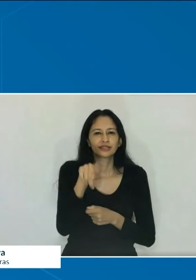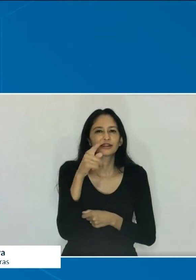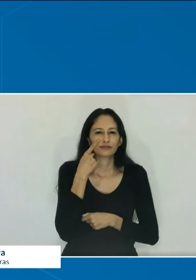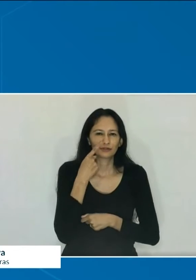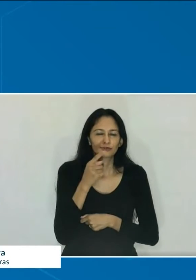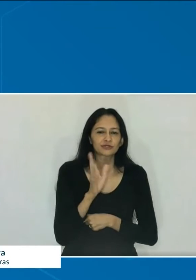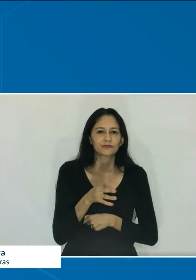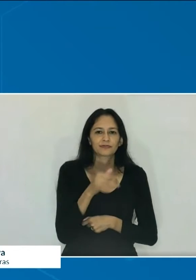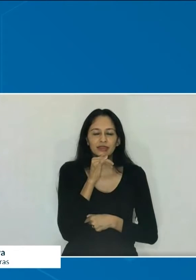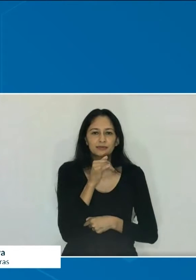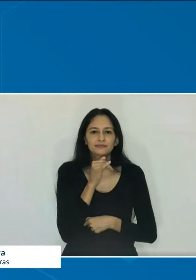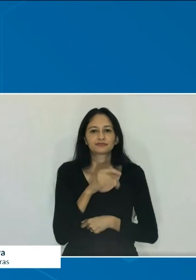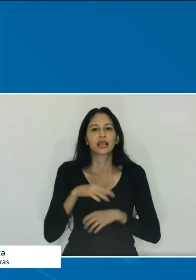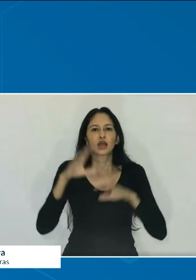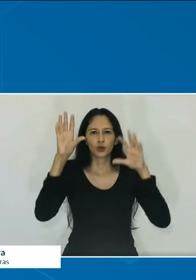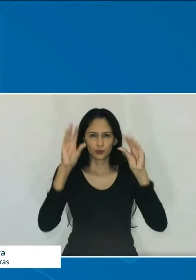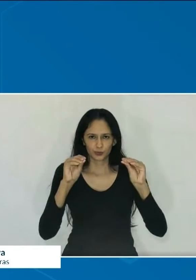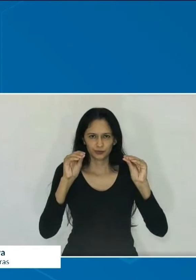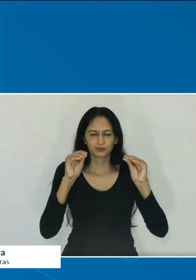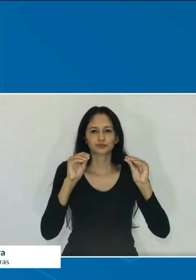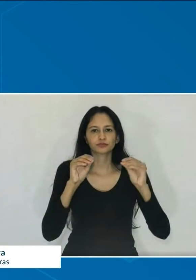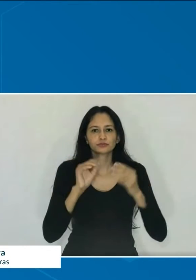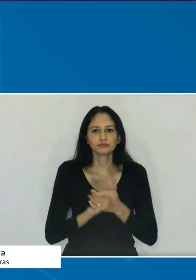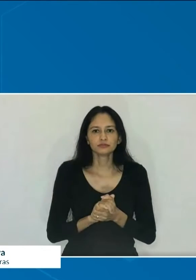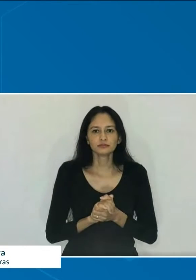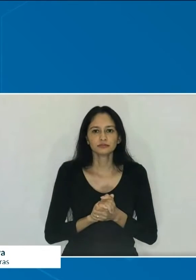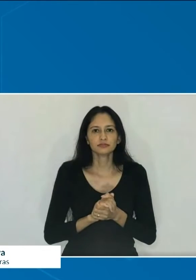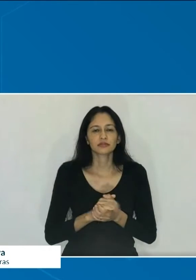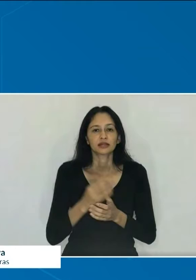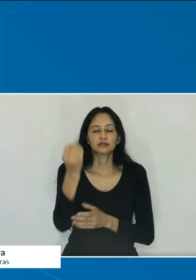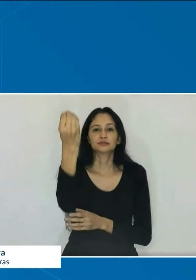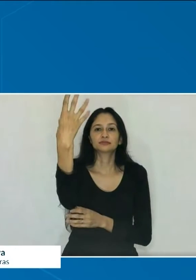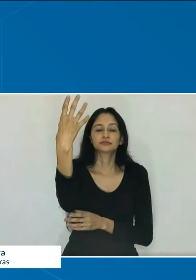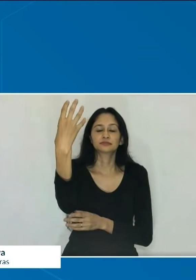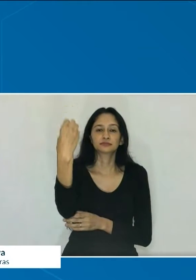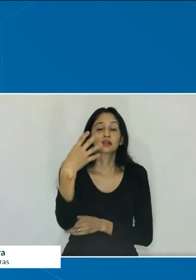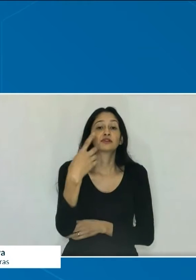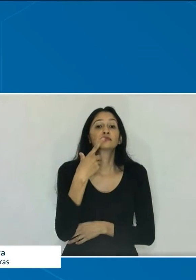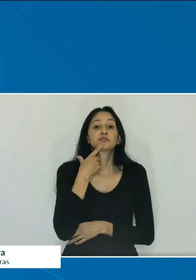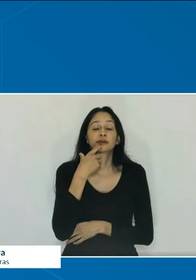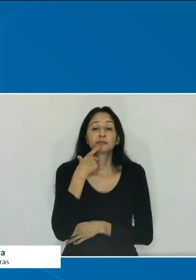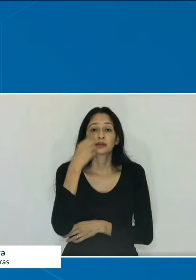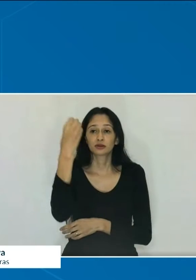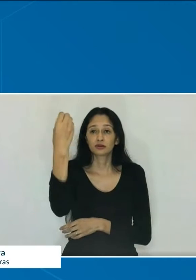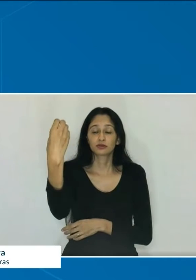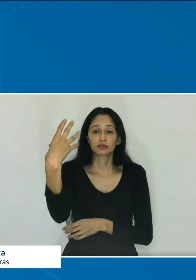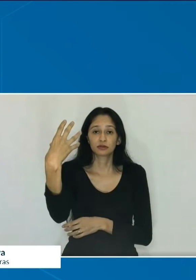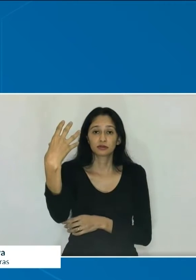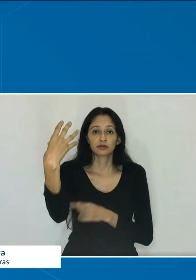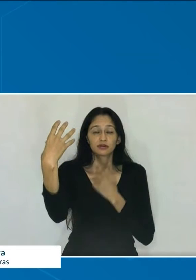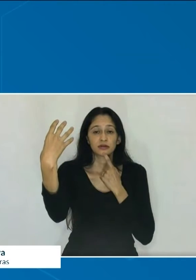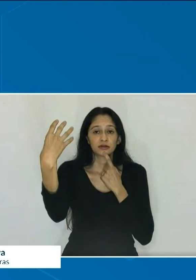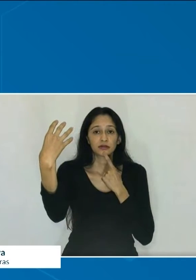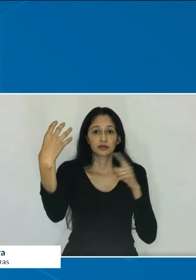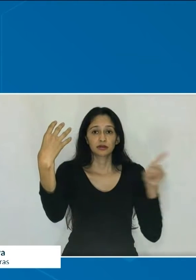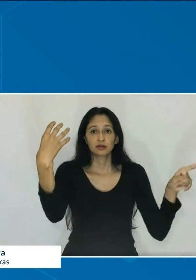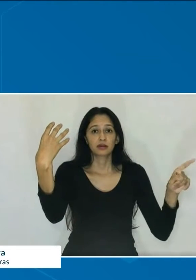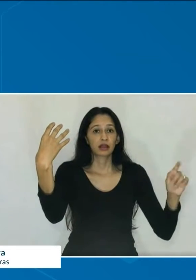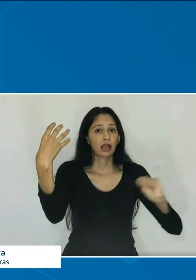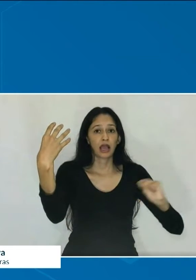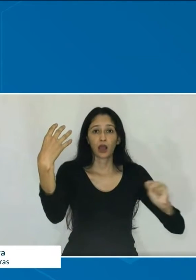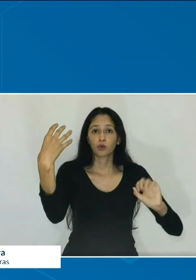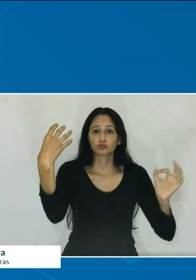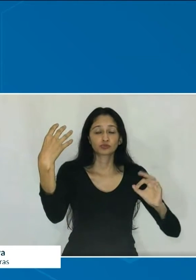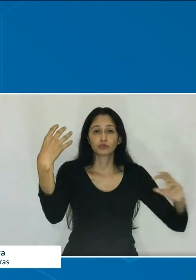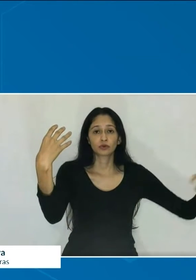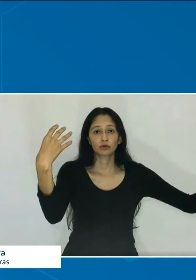situação que você está passando de noite e você vê que o semáforo está vermelho e do outro lado lá não está vindo carro nenhum e